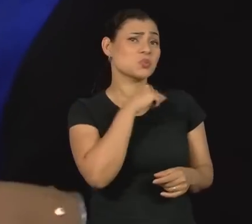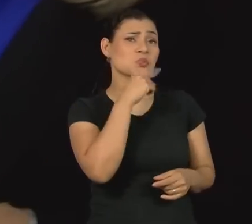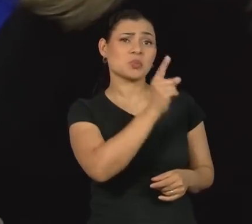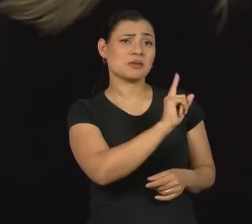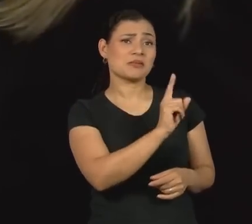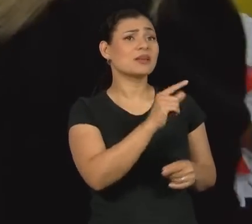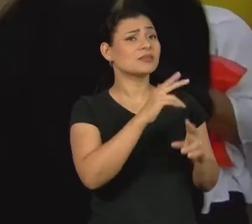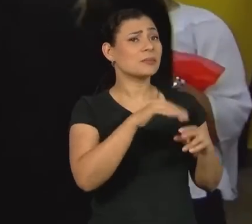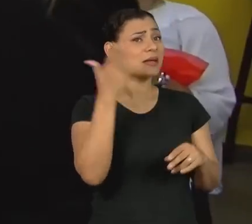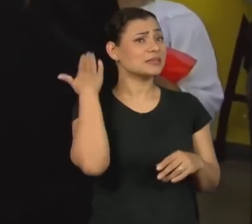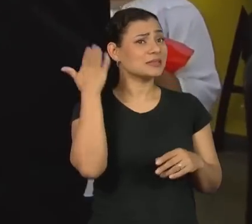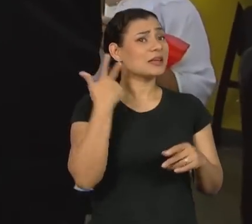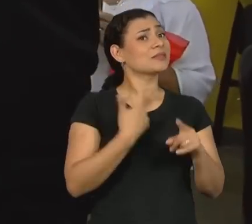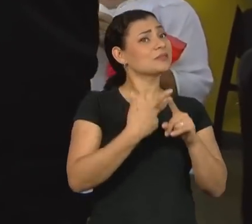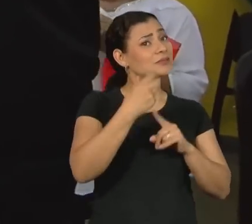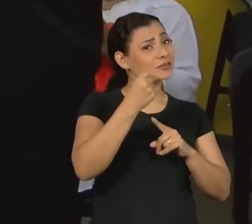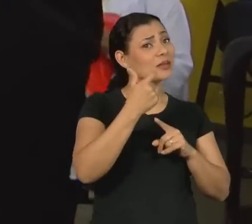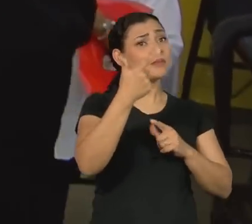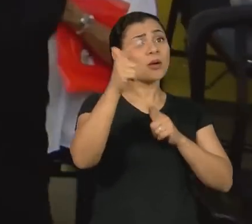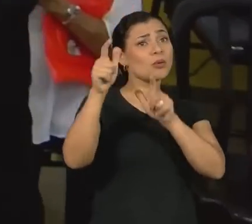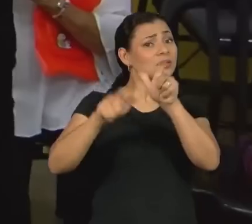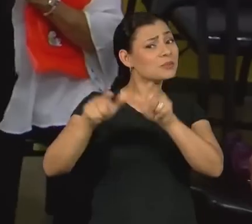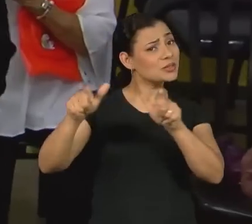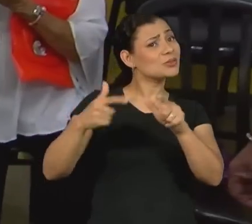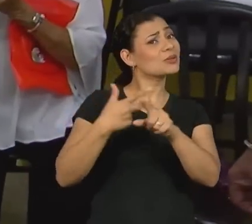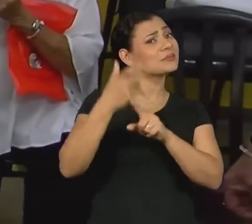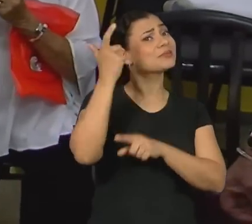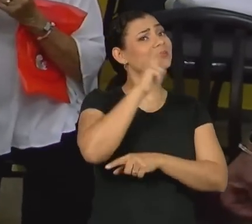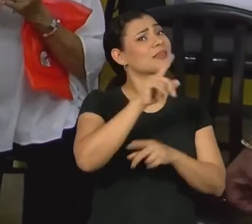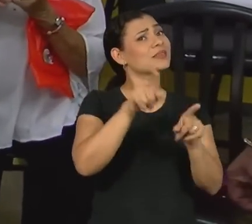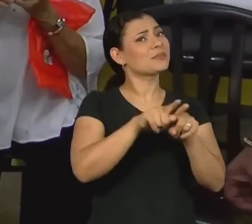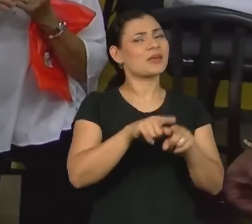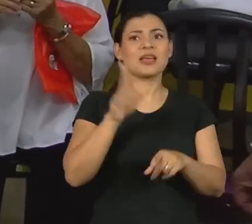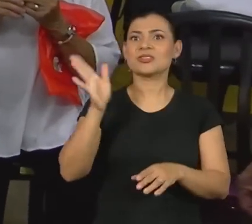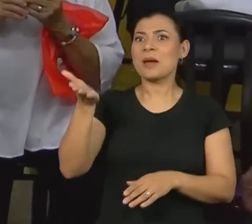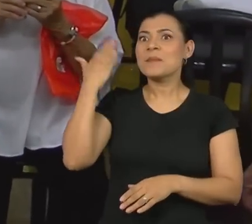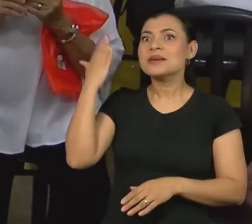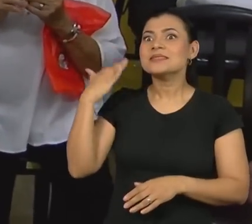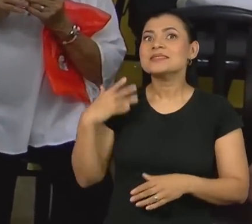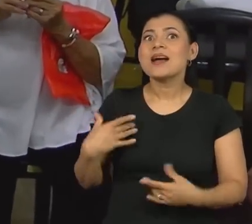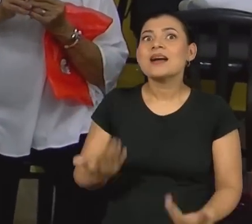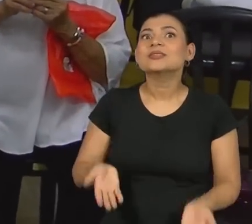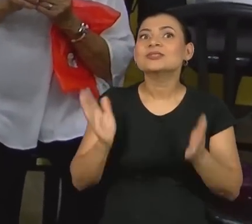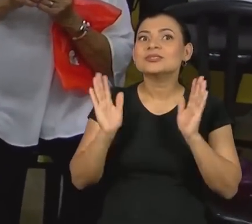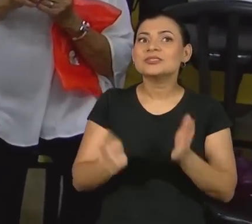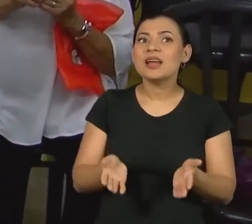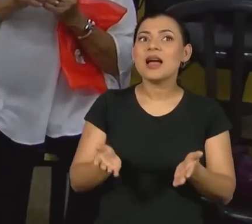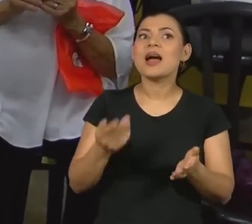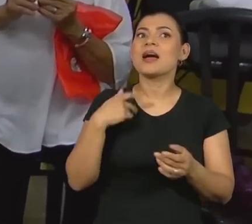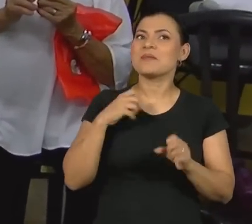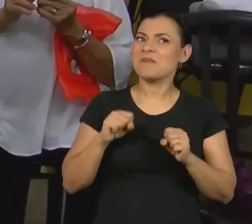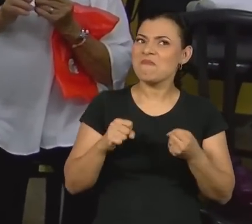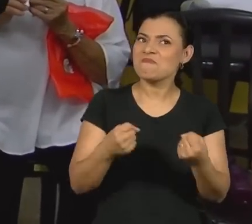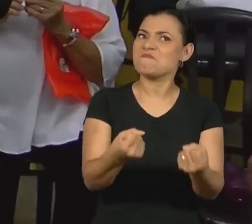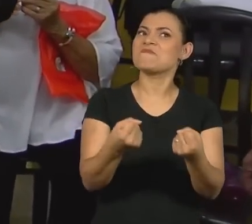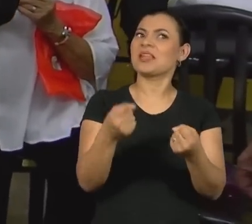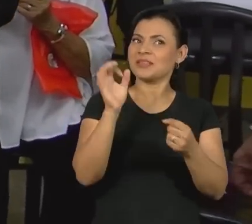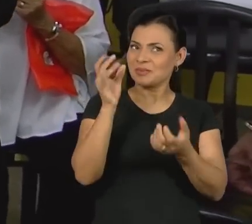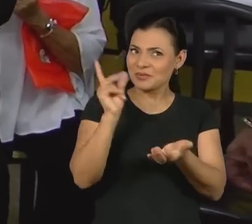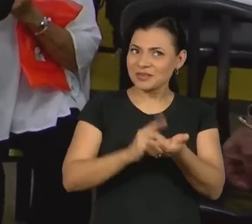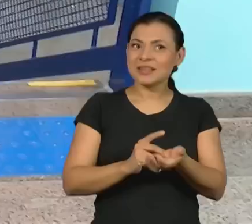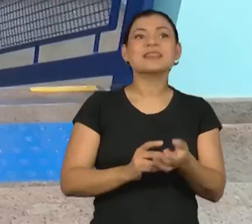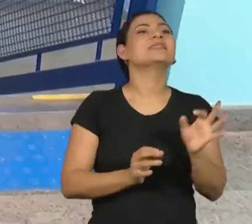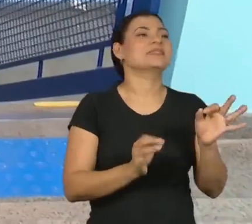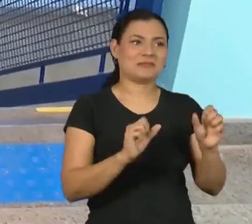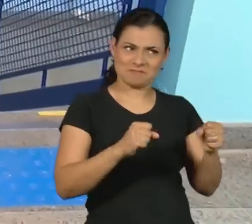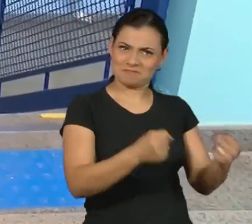ganhei uma vez, deixa lugar para outras pessoas, né? Ela tá sendo modesta, porque em off ela tava me dizendo que ela não vem para perder. É isso?